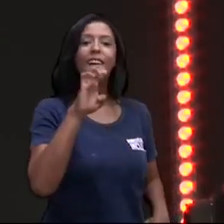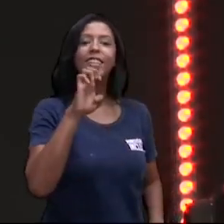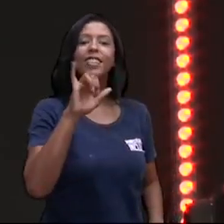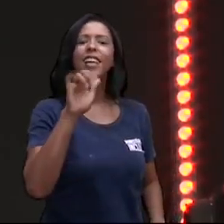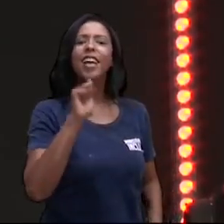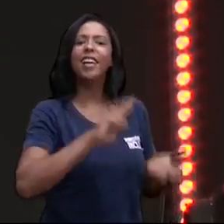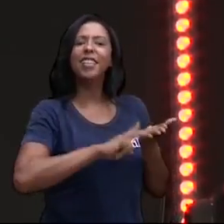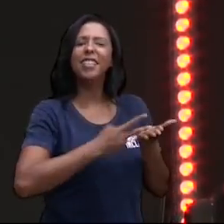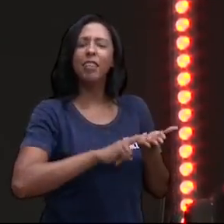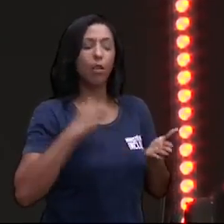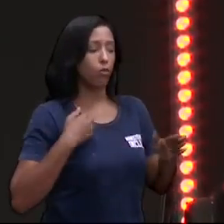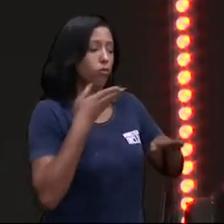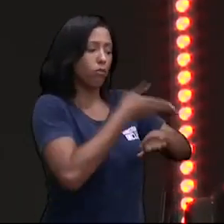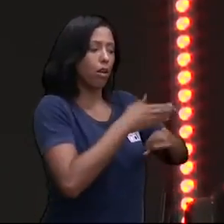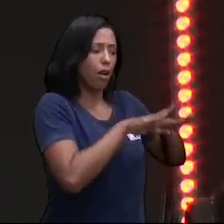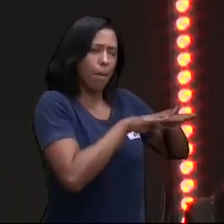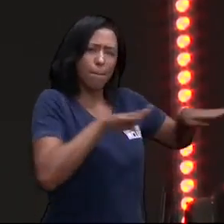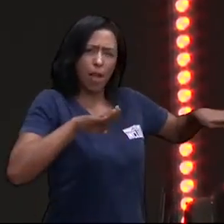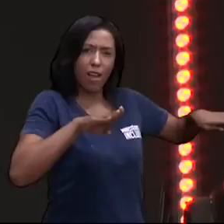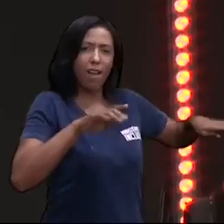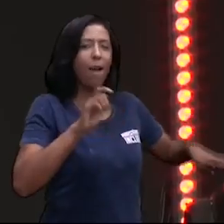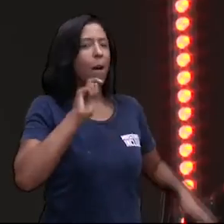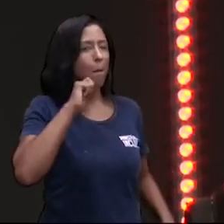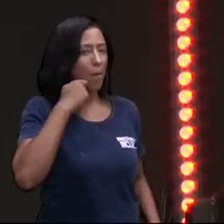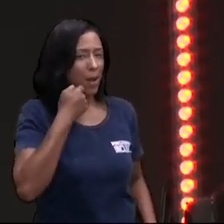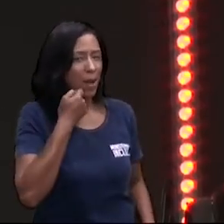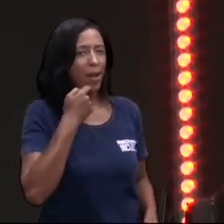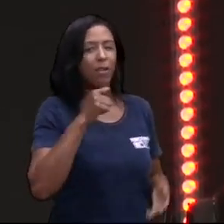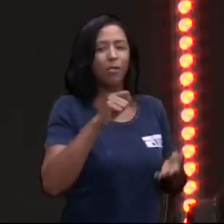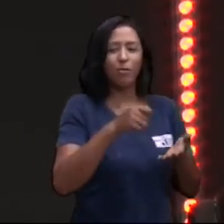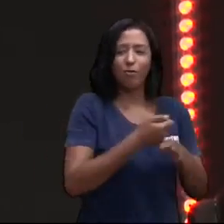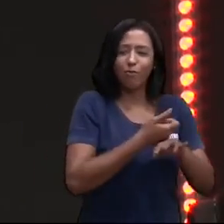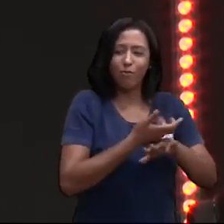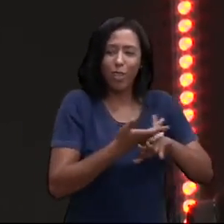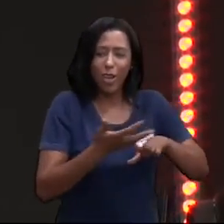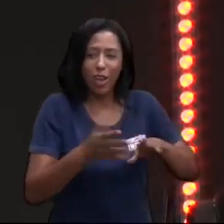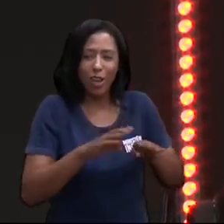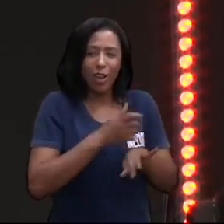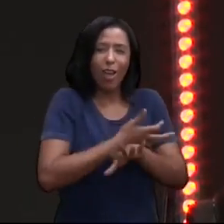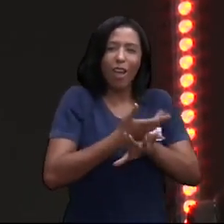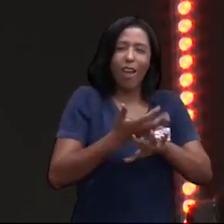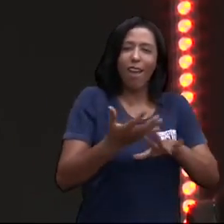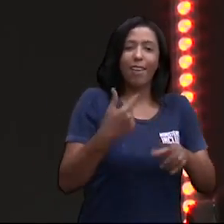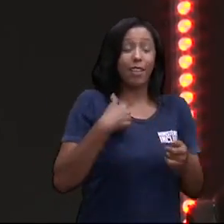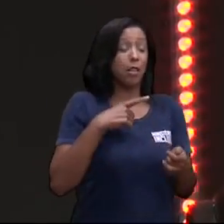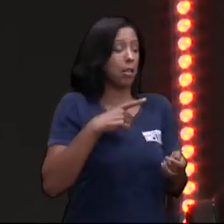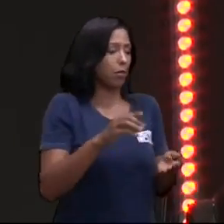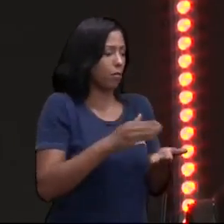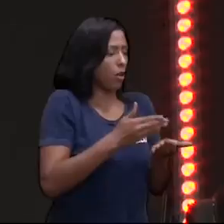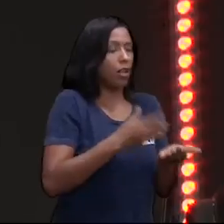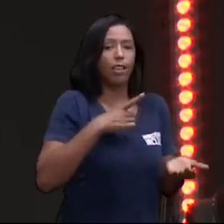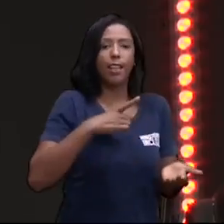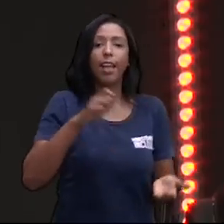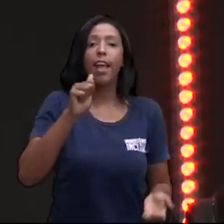um pãozinho com uma pastinha vamos vamos comer uma pãozinho em pó gostoso a tem duas pastas até uma de azeitona e tem